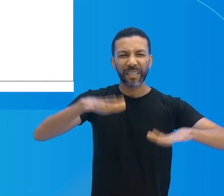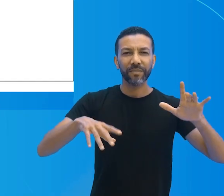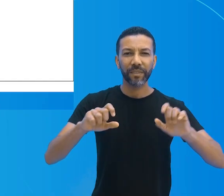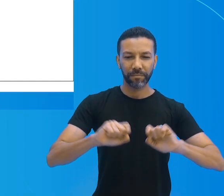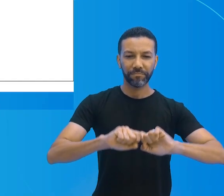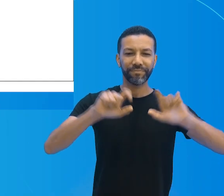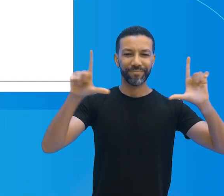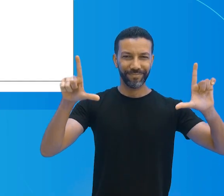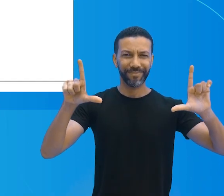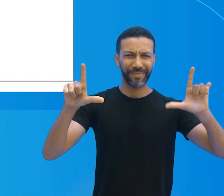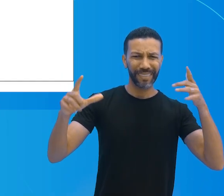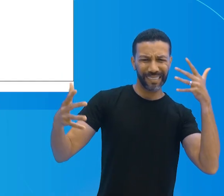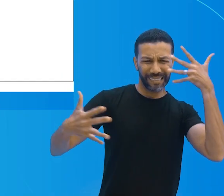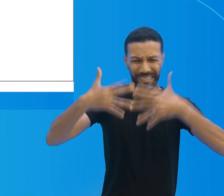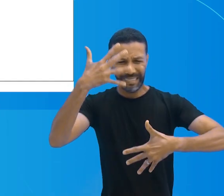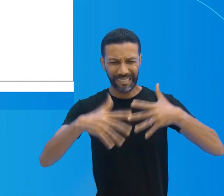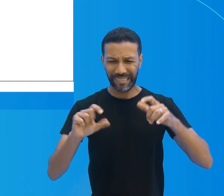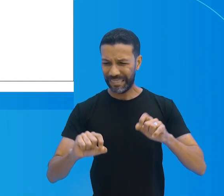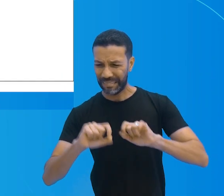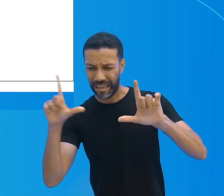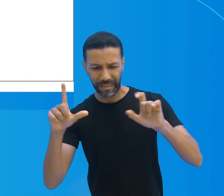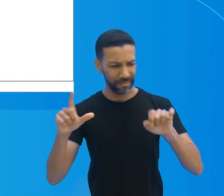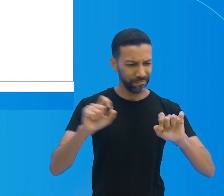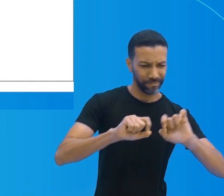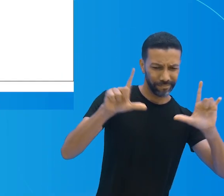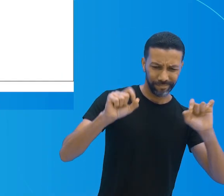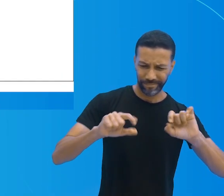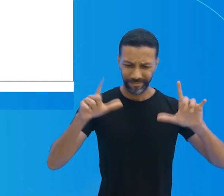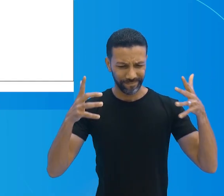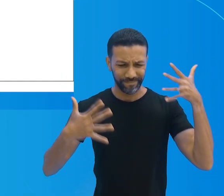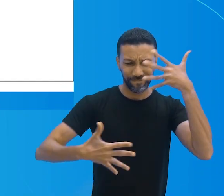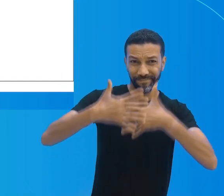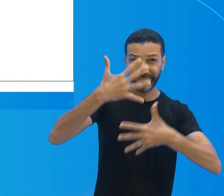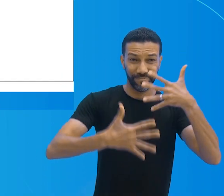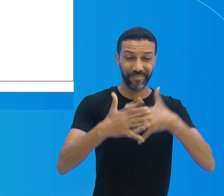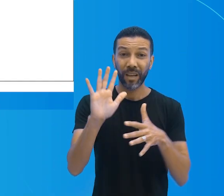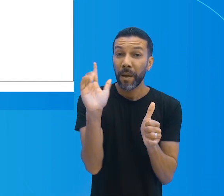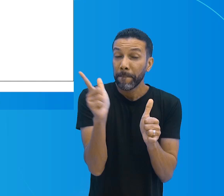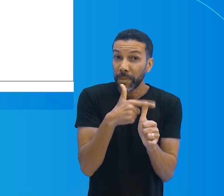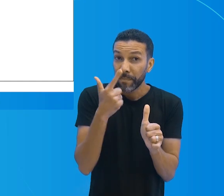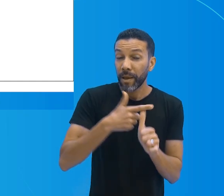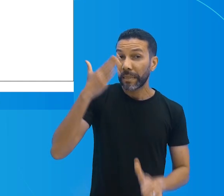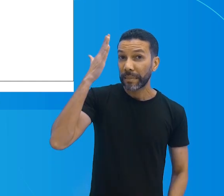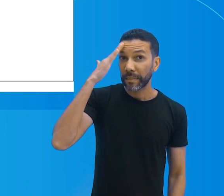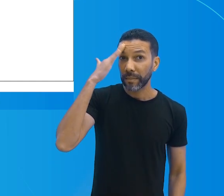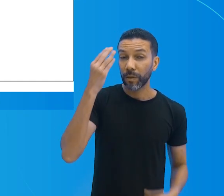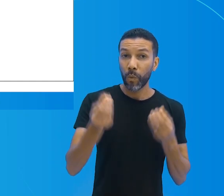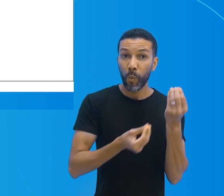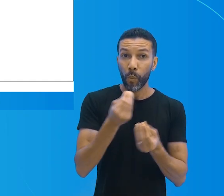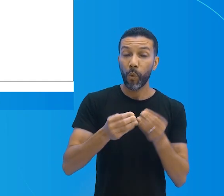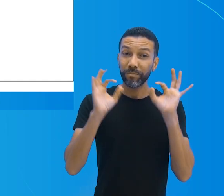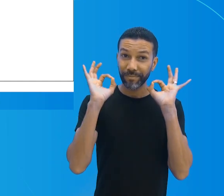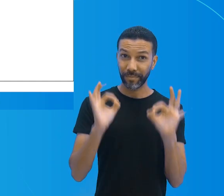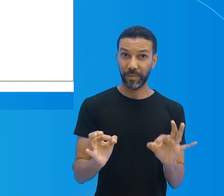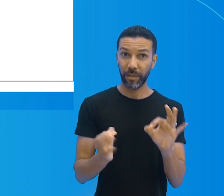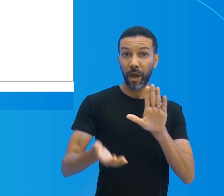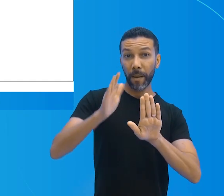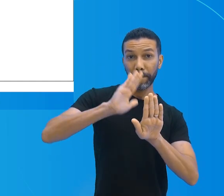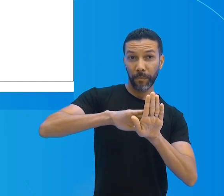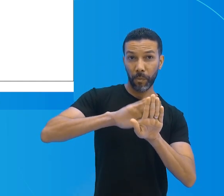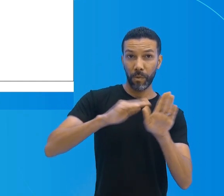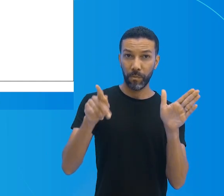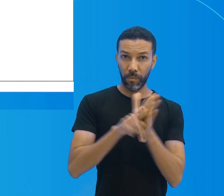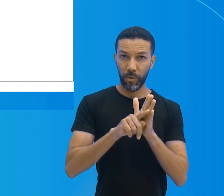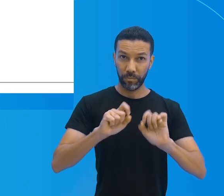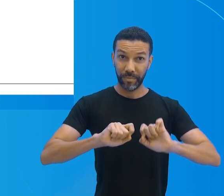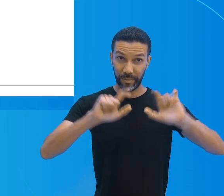a gente se perde um pouco entre telas e telas. Eu acho importante a gente entender o funcionamento, o que está por trás